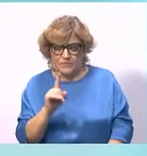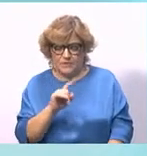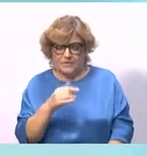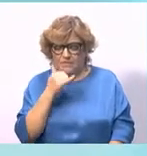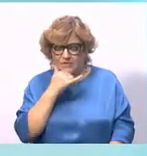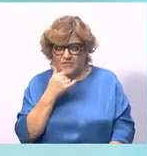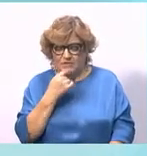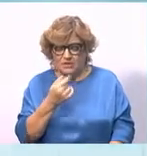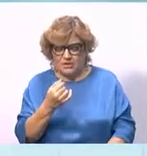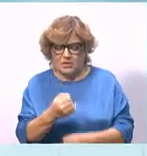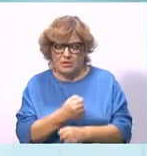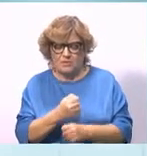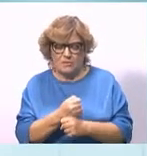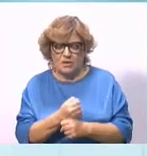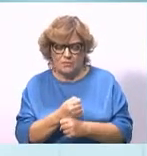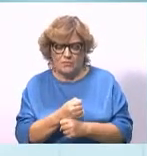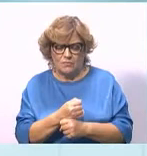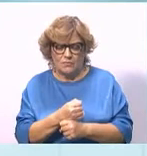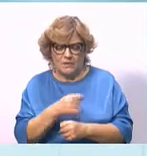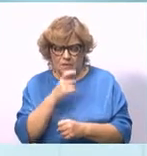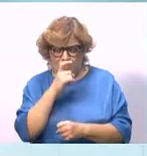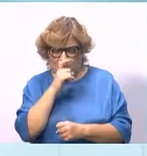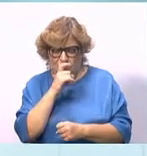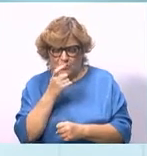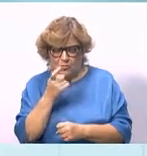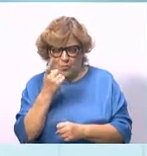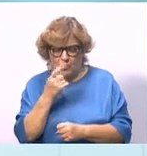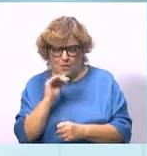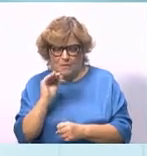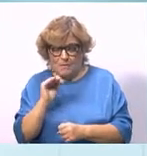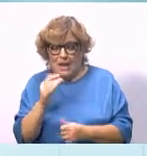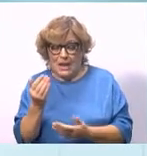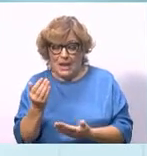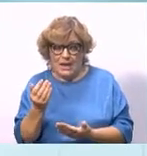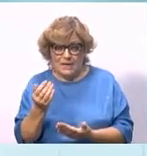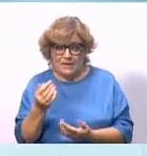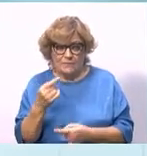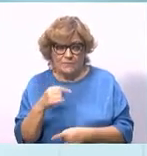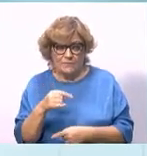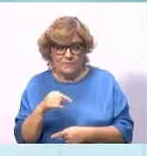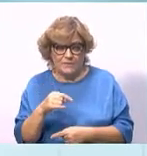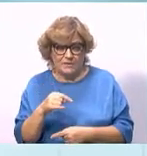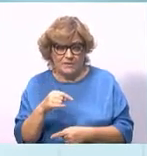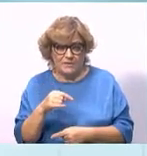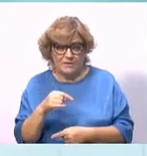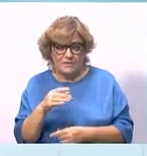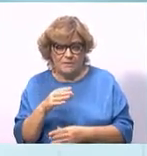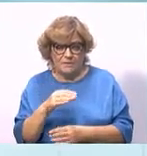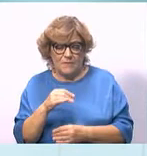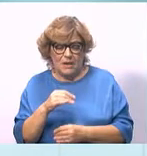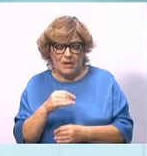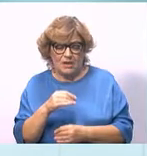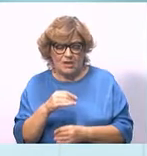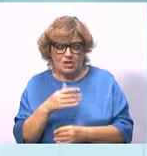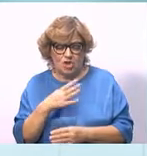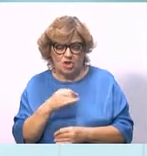dizíamos há um bocado, em termos laborais, lembro-me, por exemplo, de uma bancária, que tinha aquela parte mais clássica e tal,